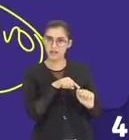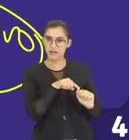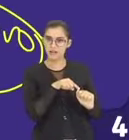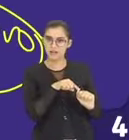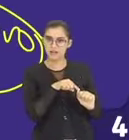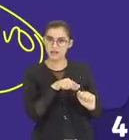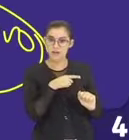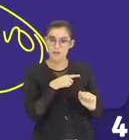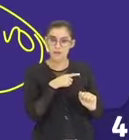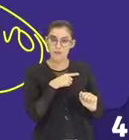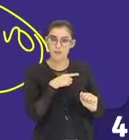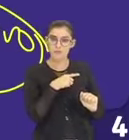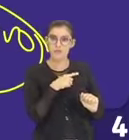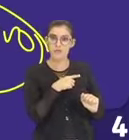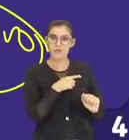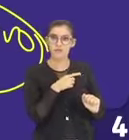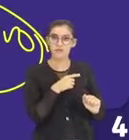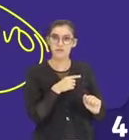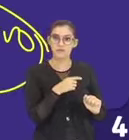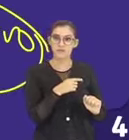Se chove...